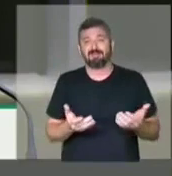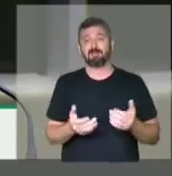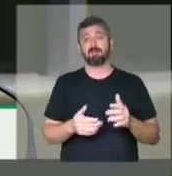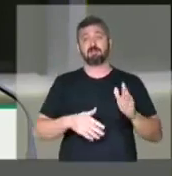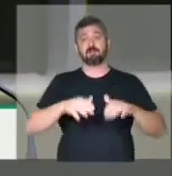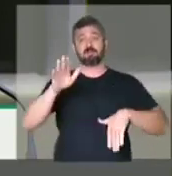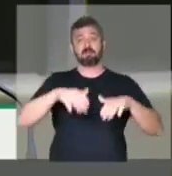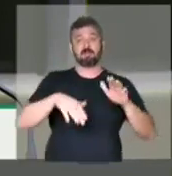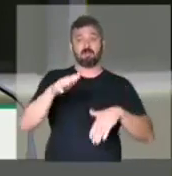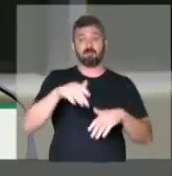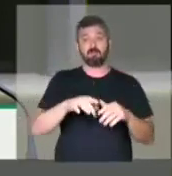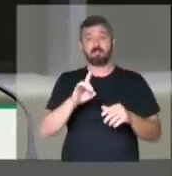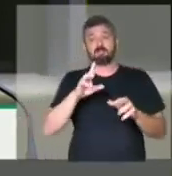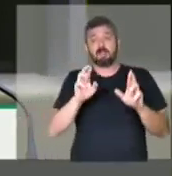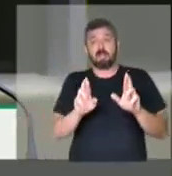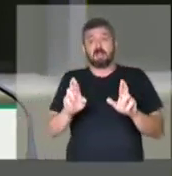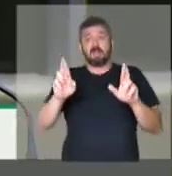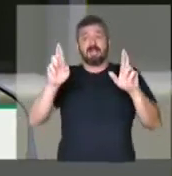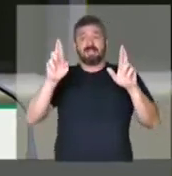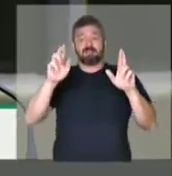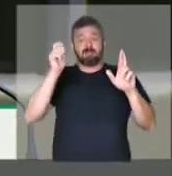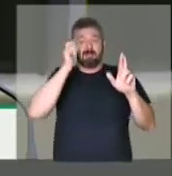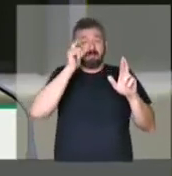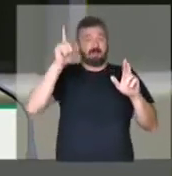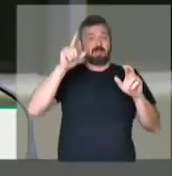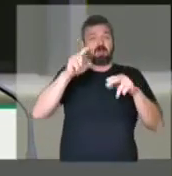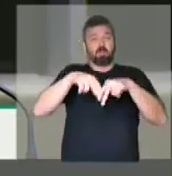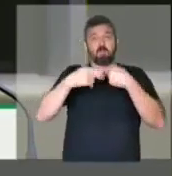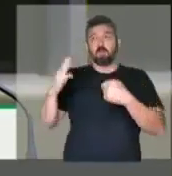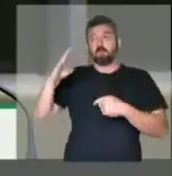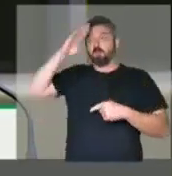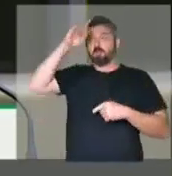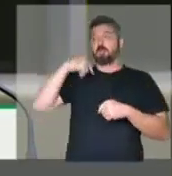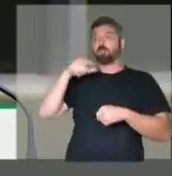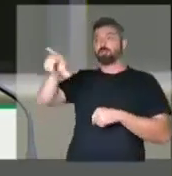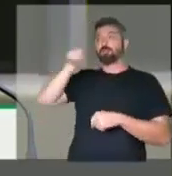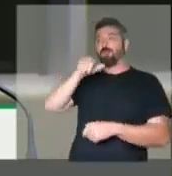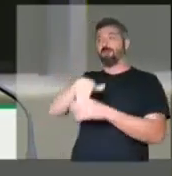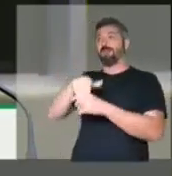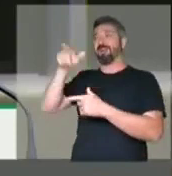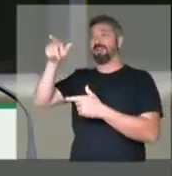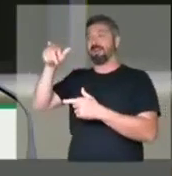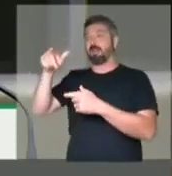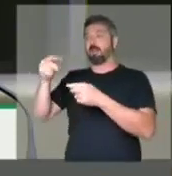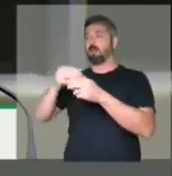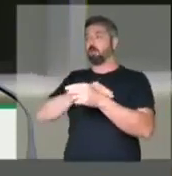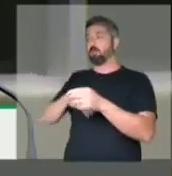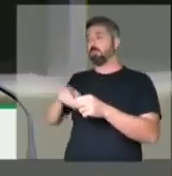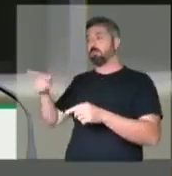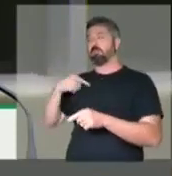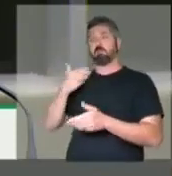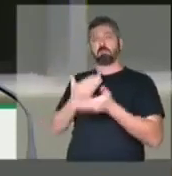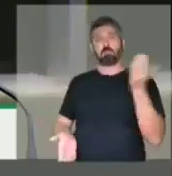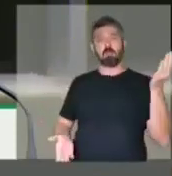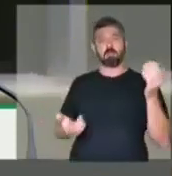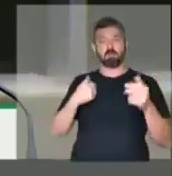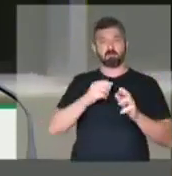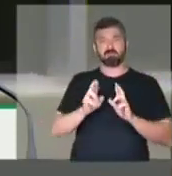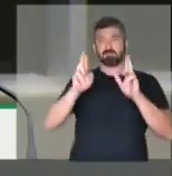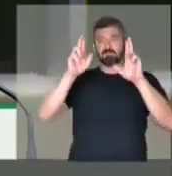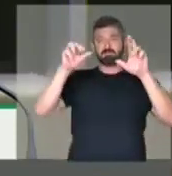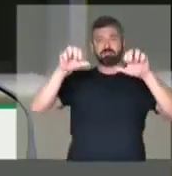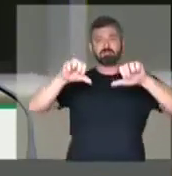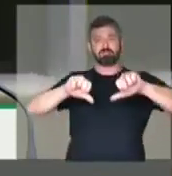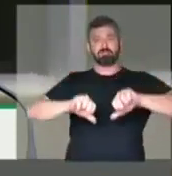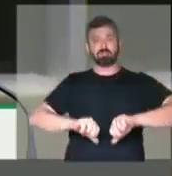tirando talvez aquela esperança que foi despertada durante o período eleitoral. Eu queria dizer